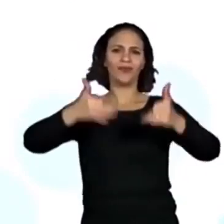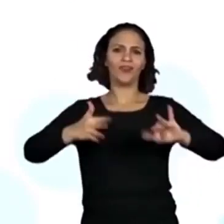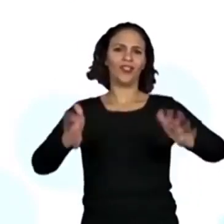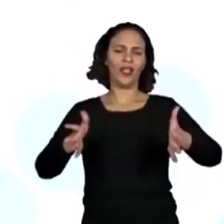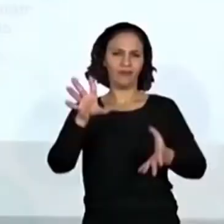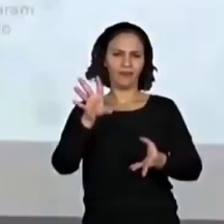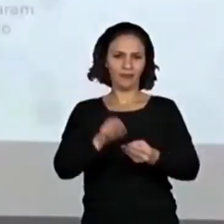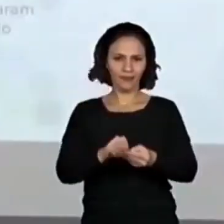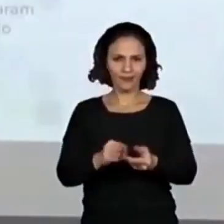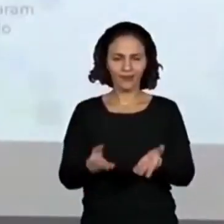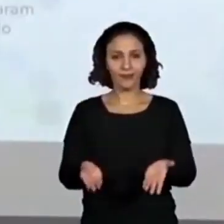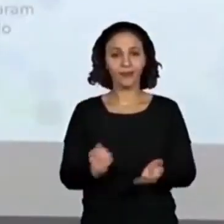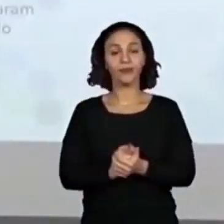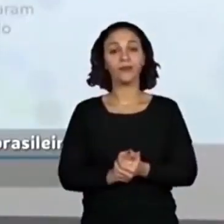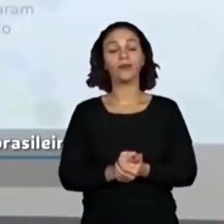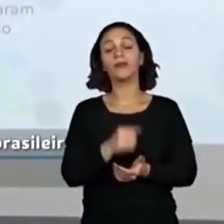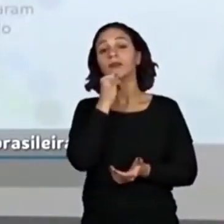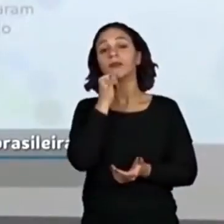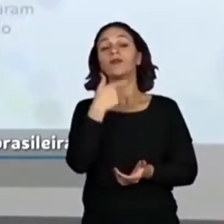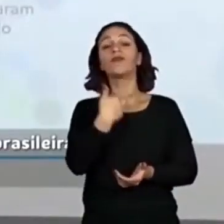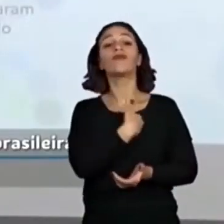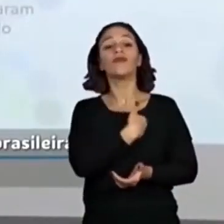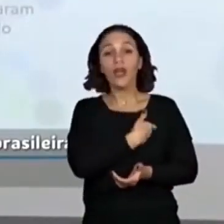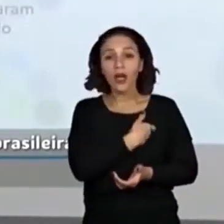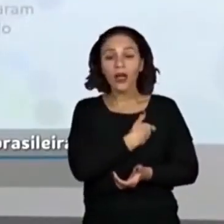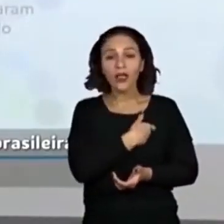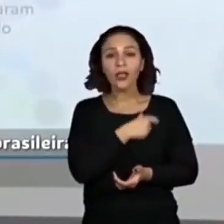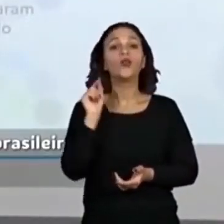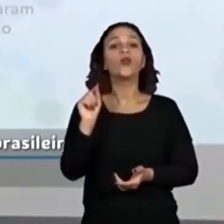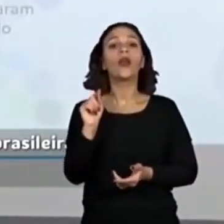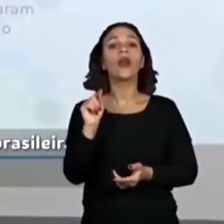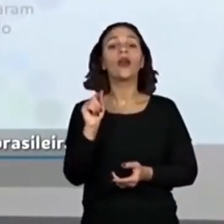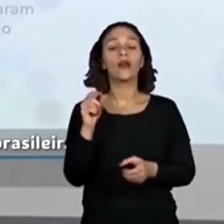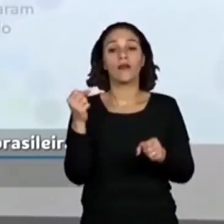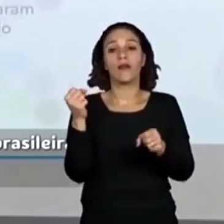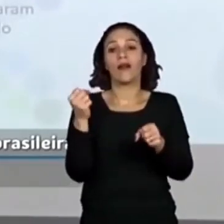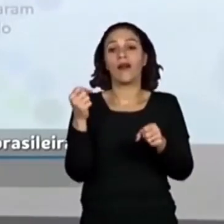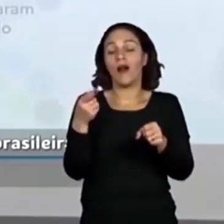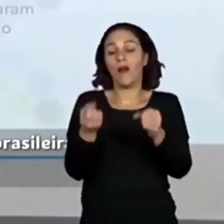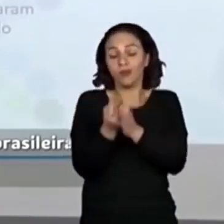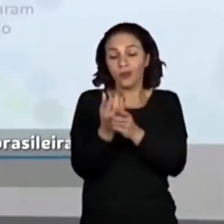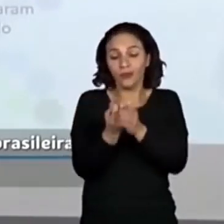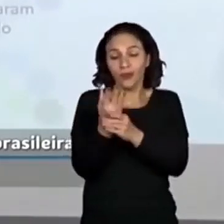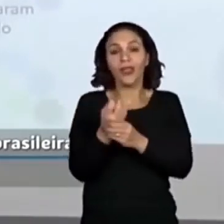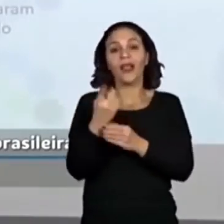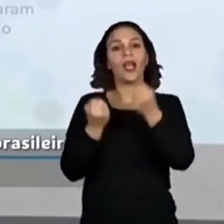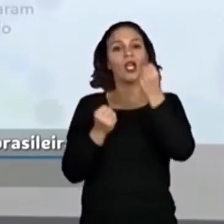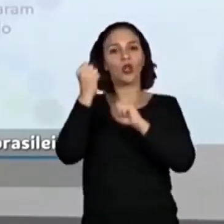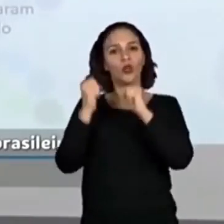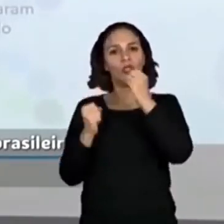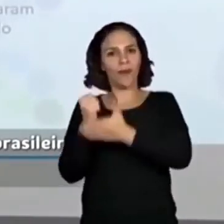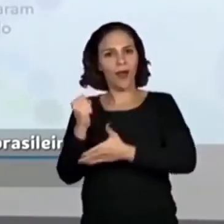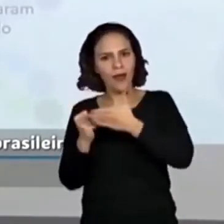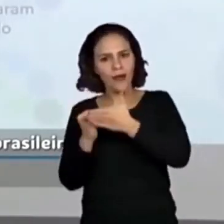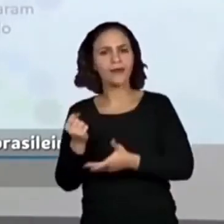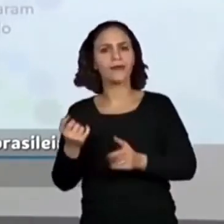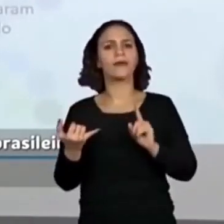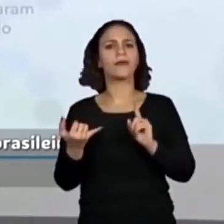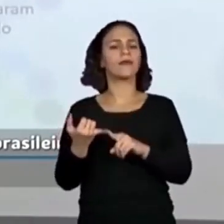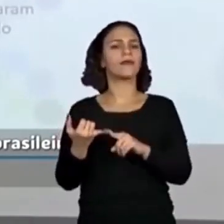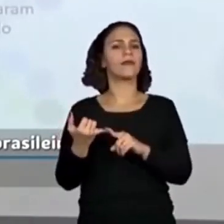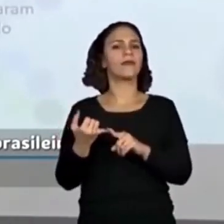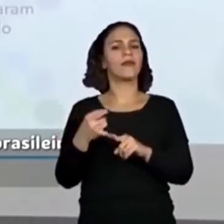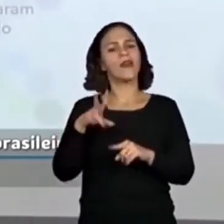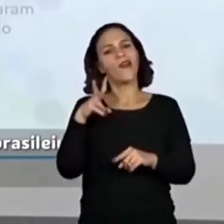isso, né? Getúlio Vargas, nós podemos falar da construção das indústrias de base, do fortalecimento das